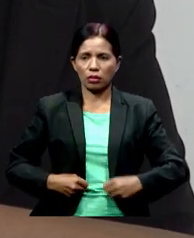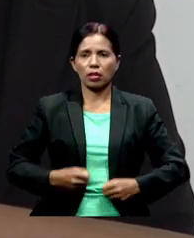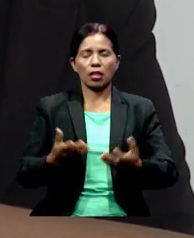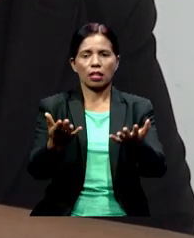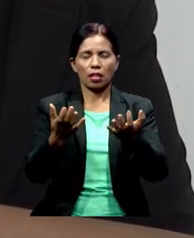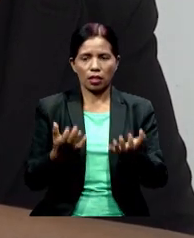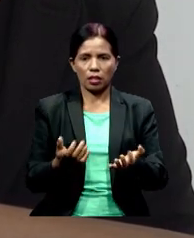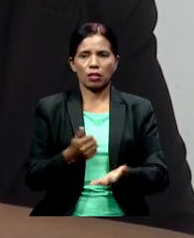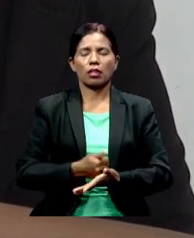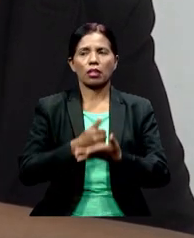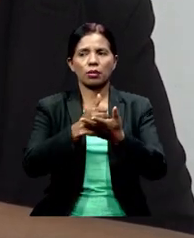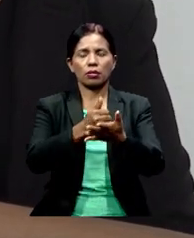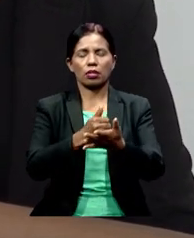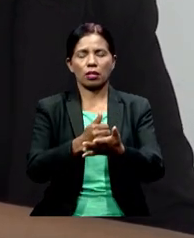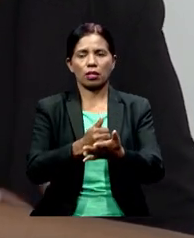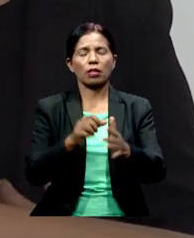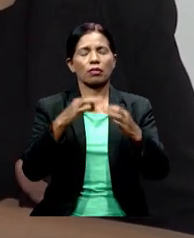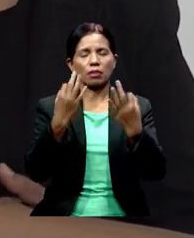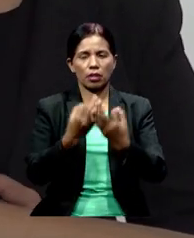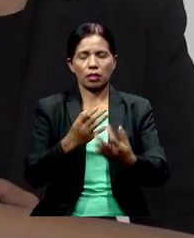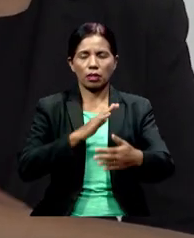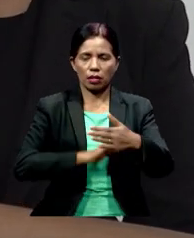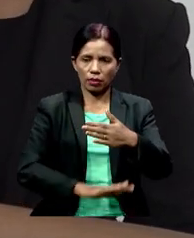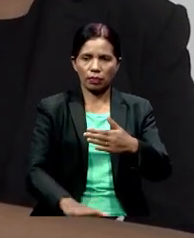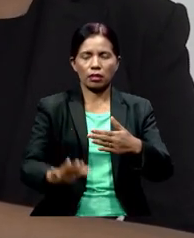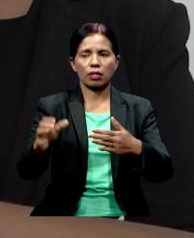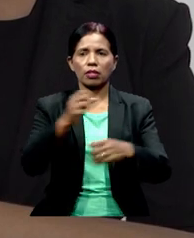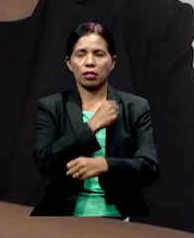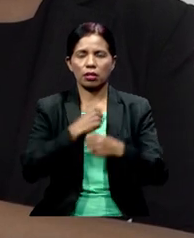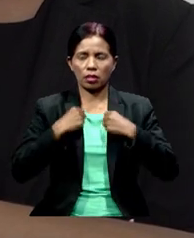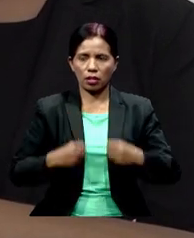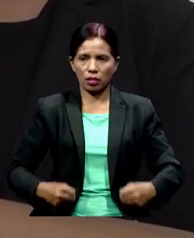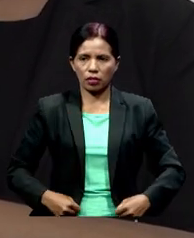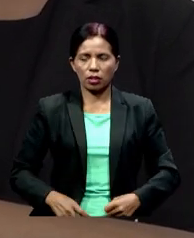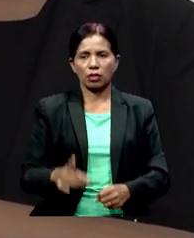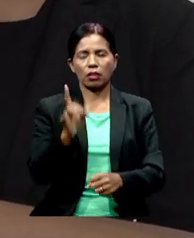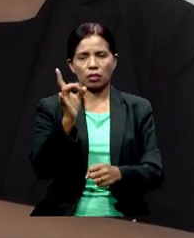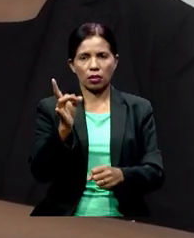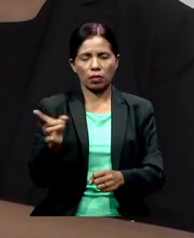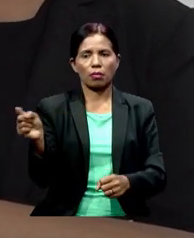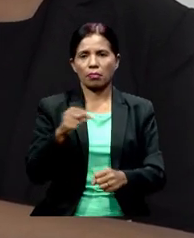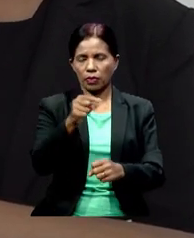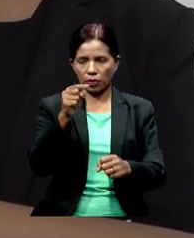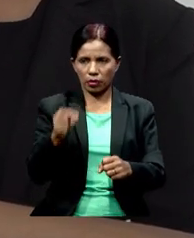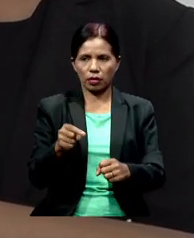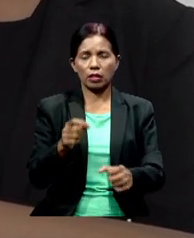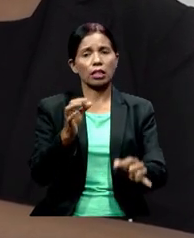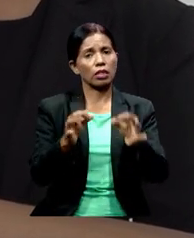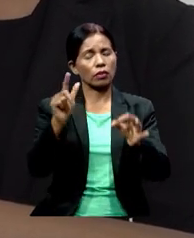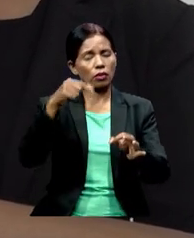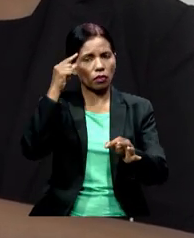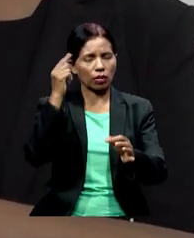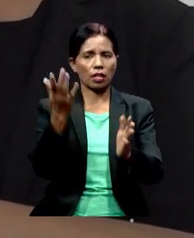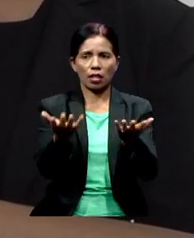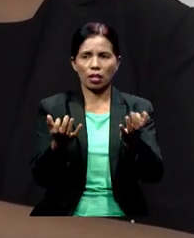ba atendimento ba inan sira nebe tur ahi ha facilidade de saúde ba 80% se governo hakara